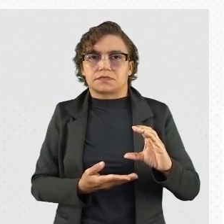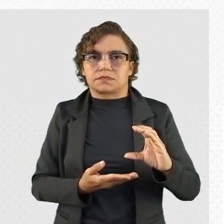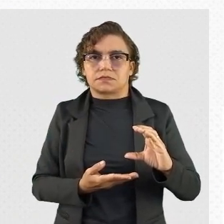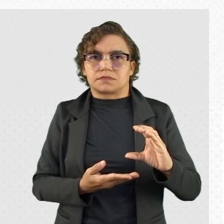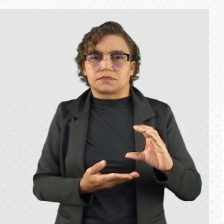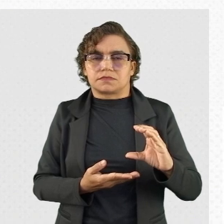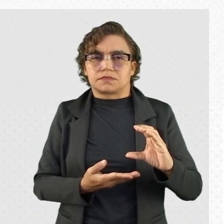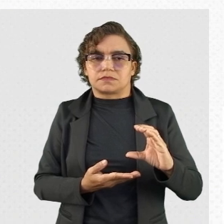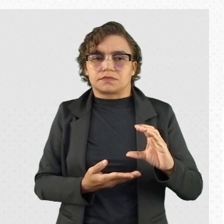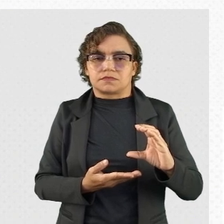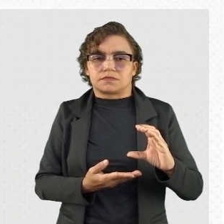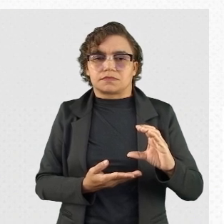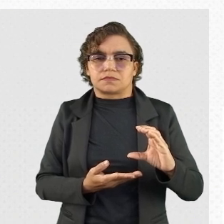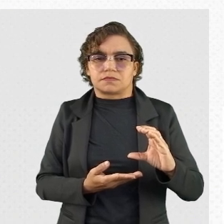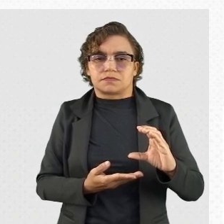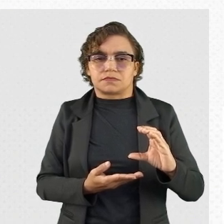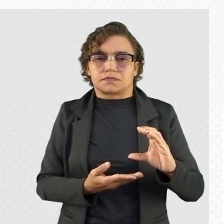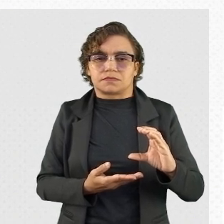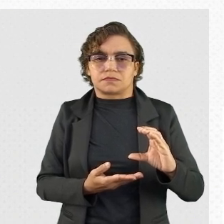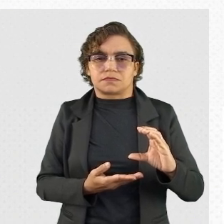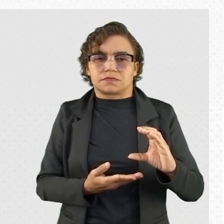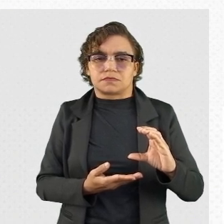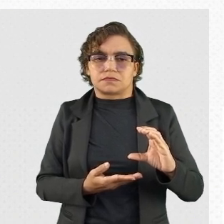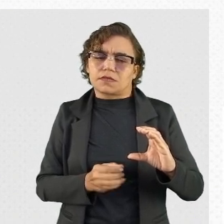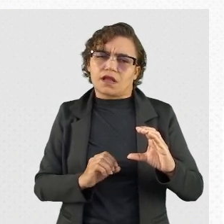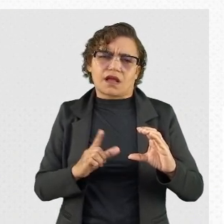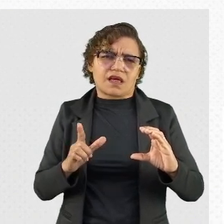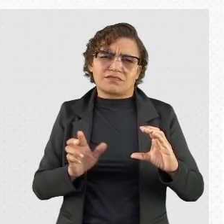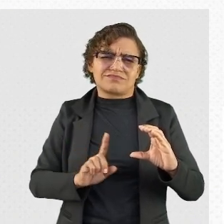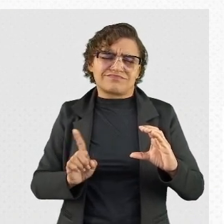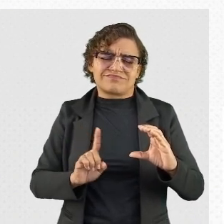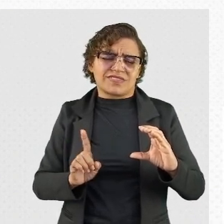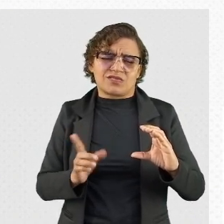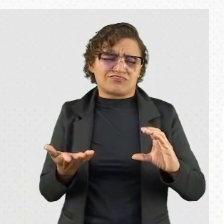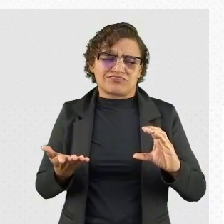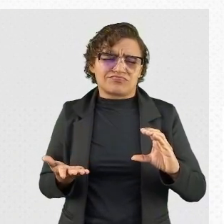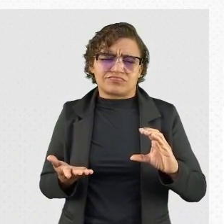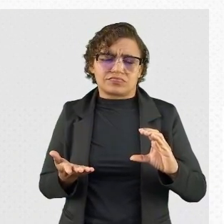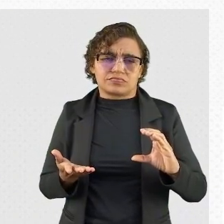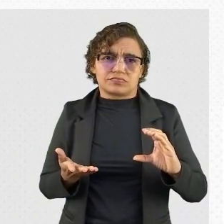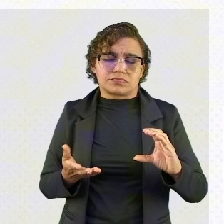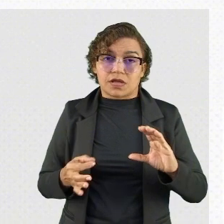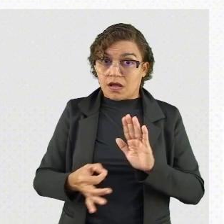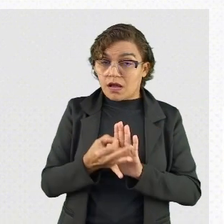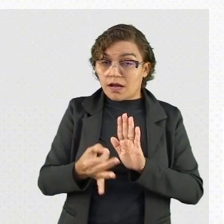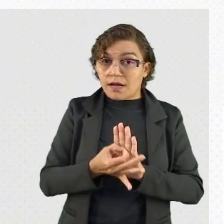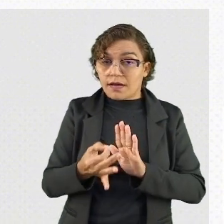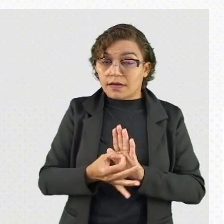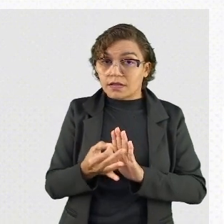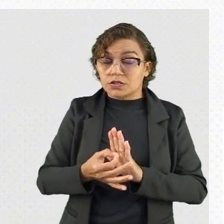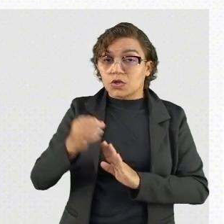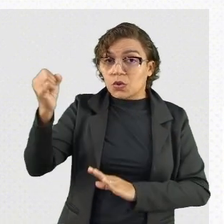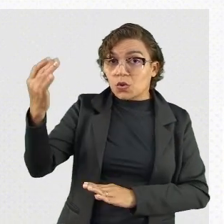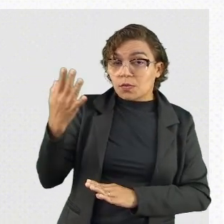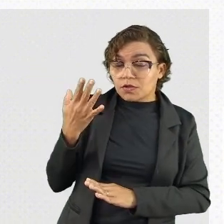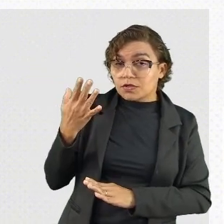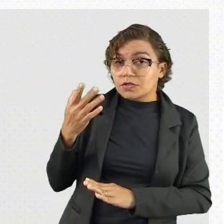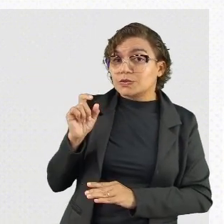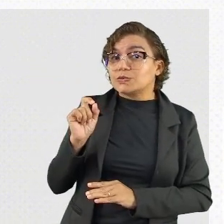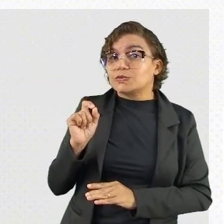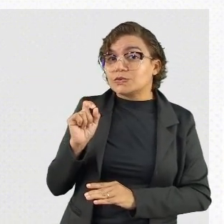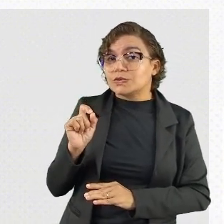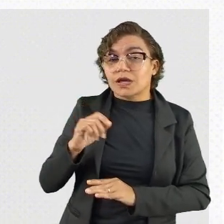do Estado do antigo regime? É claro que não, minha gente. Né? A maior crítica que o iluminismo vai fazer são